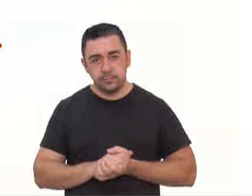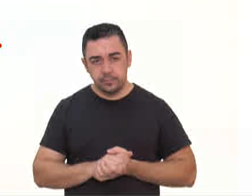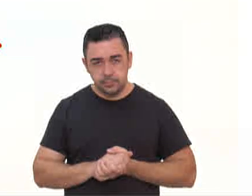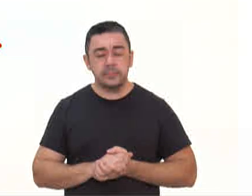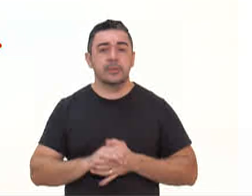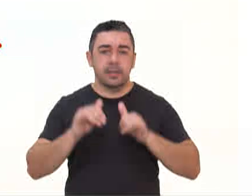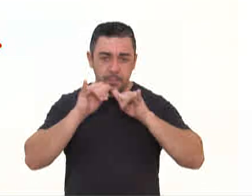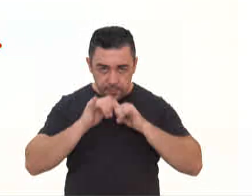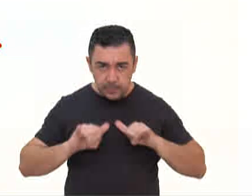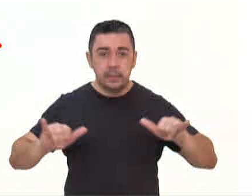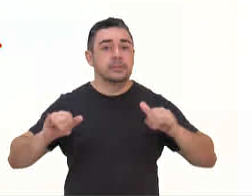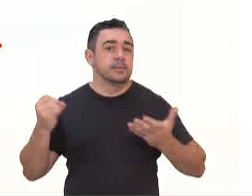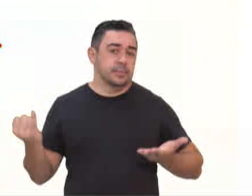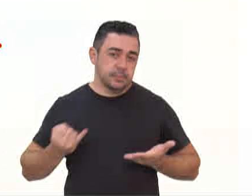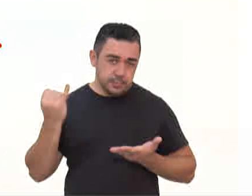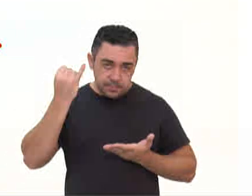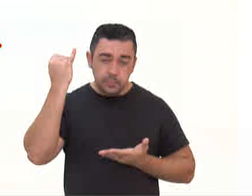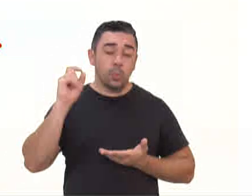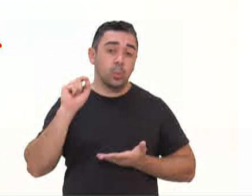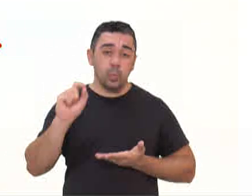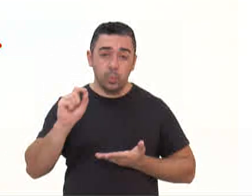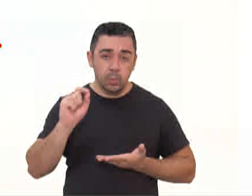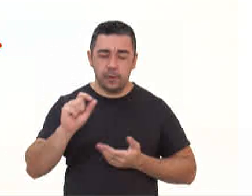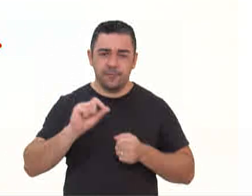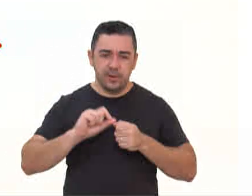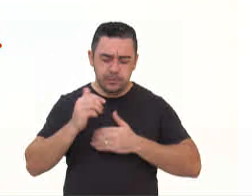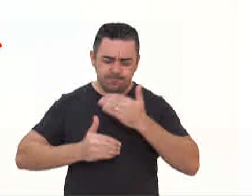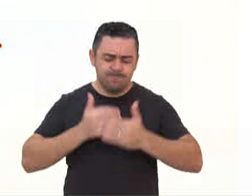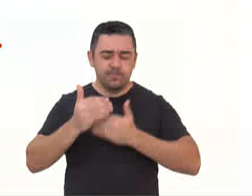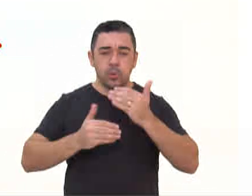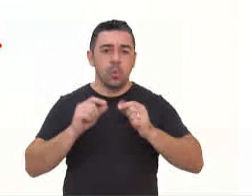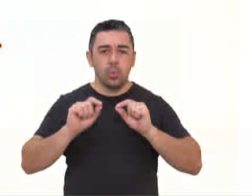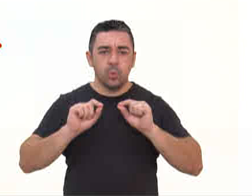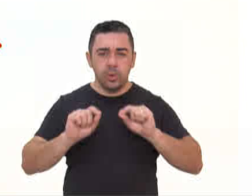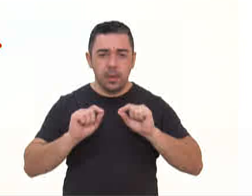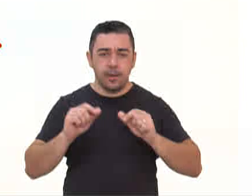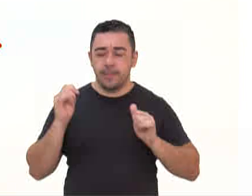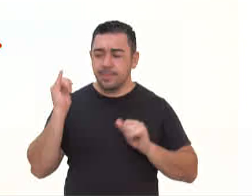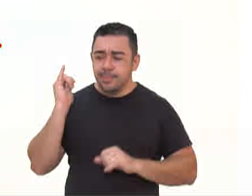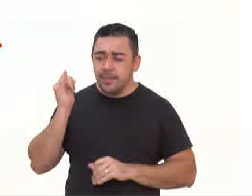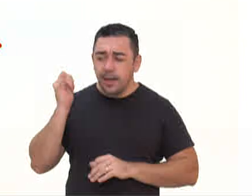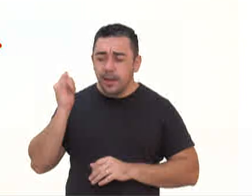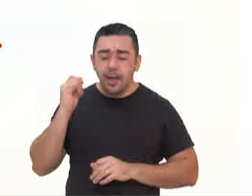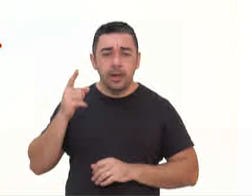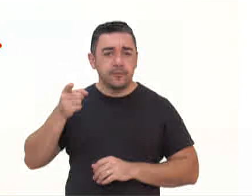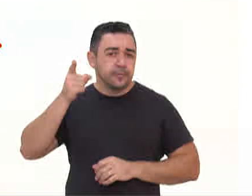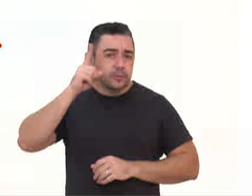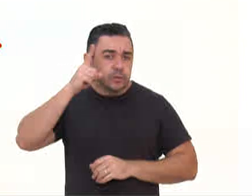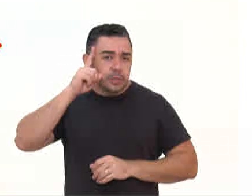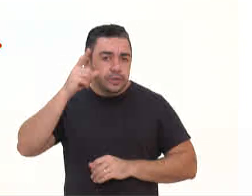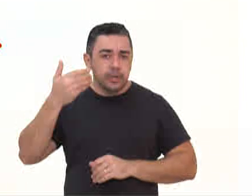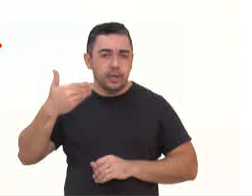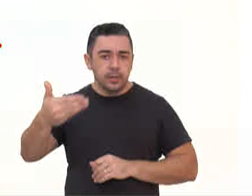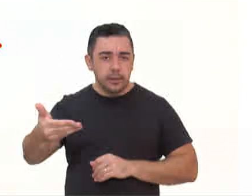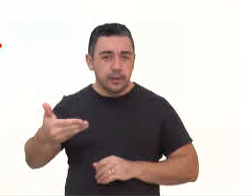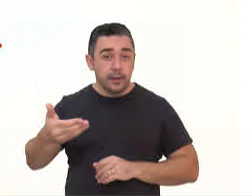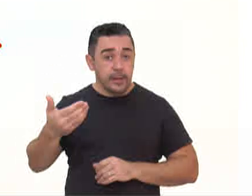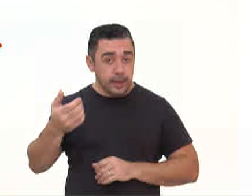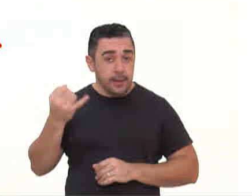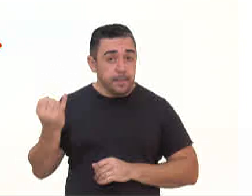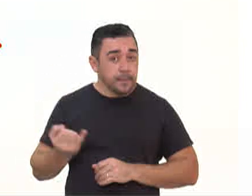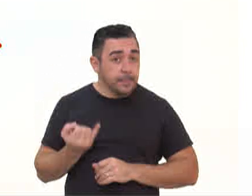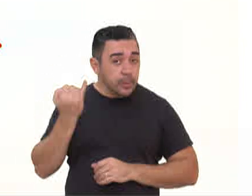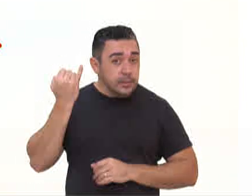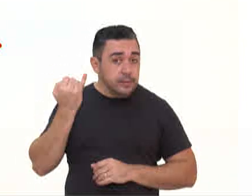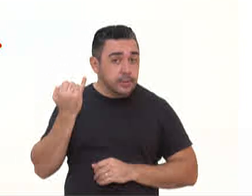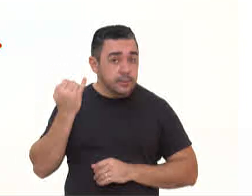imprensa é fundamental para a construção das narrativas do nosso cotidiano, do nosso dia a dia. Ela é